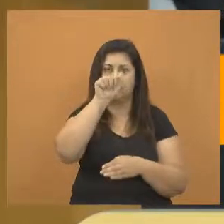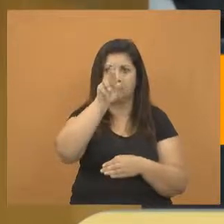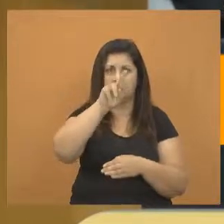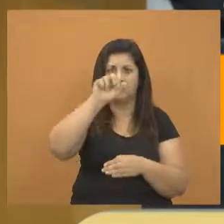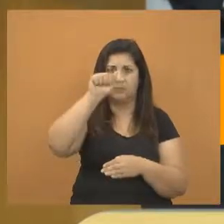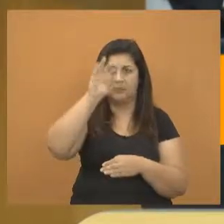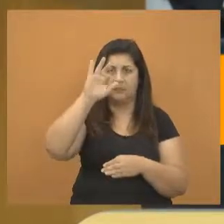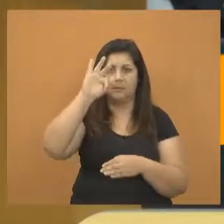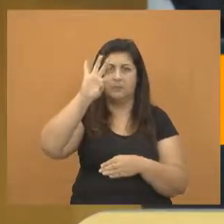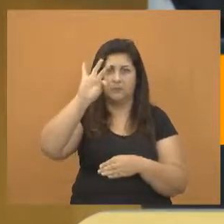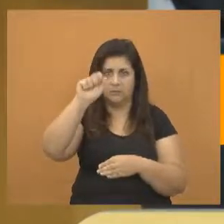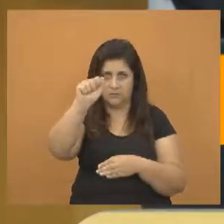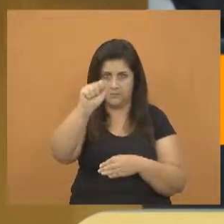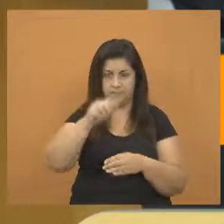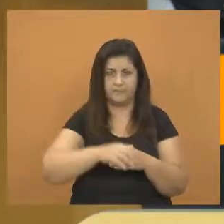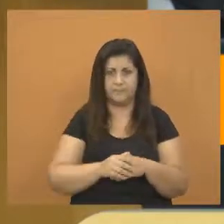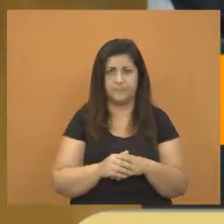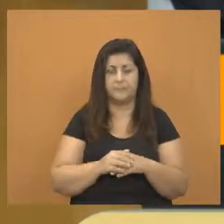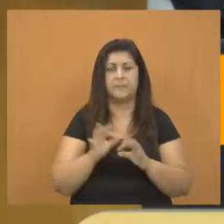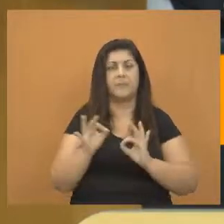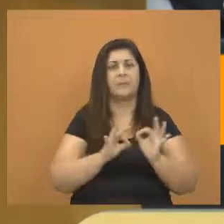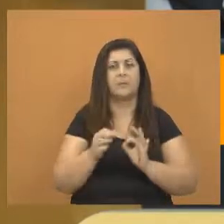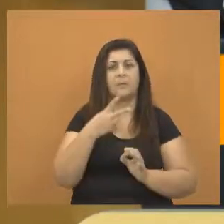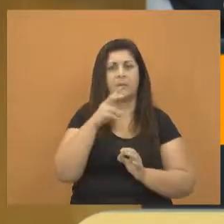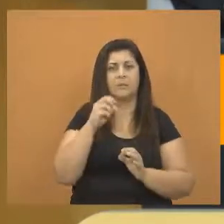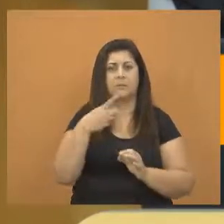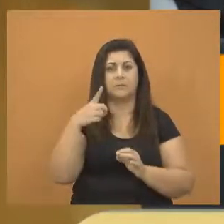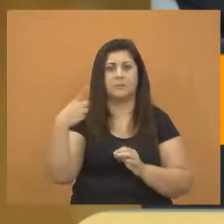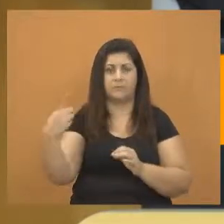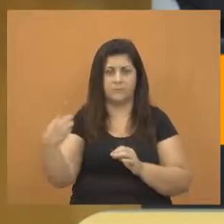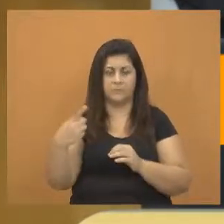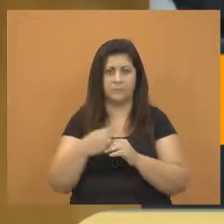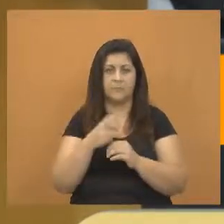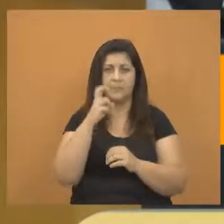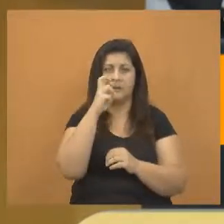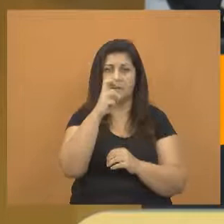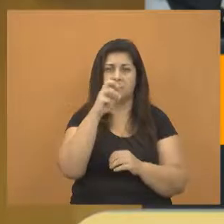maio, previsto para 2021,